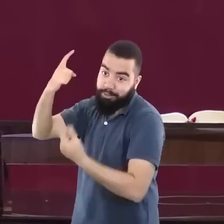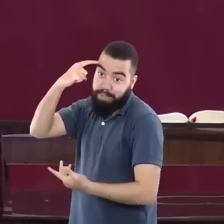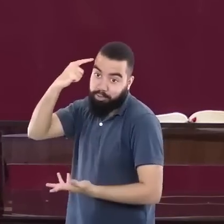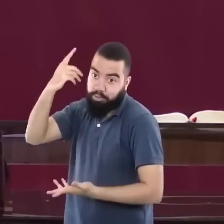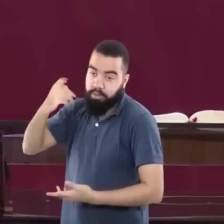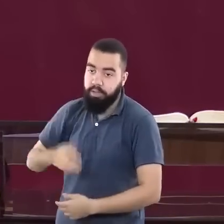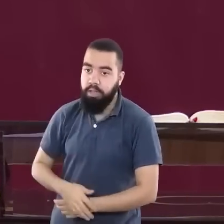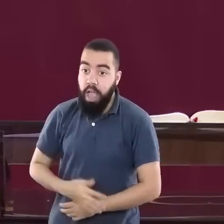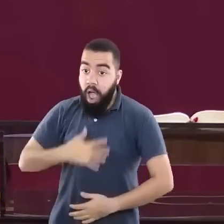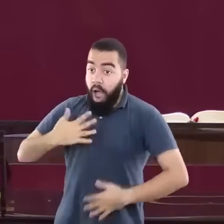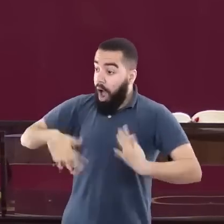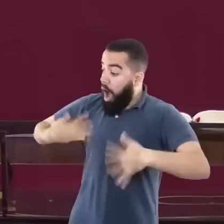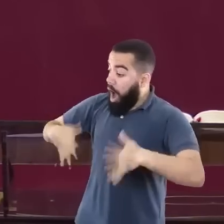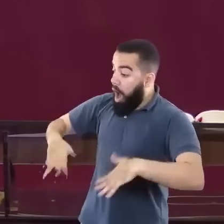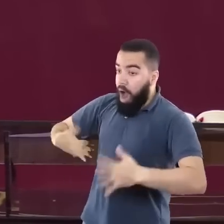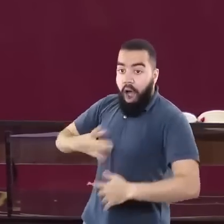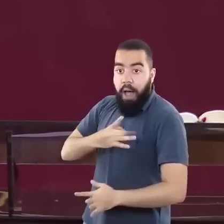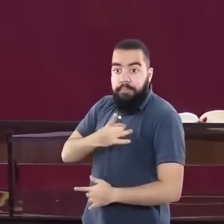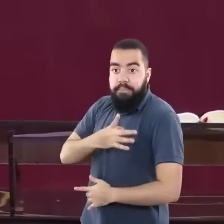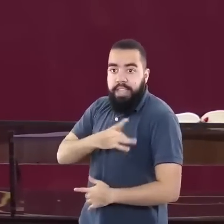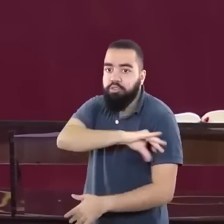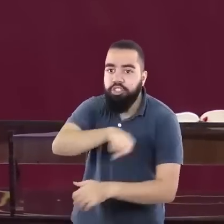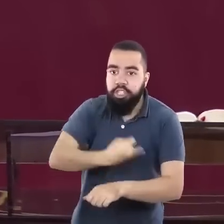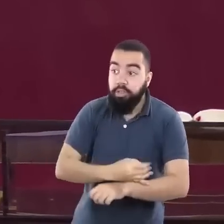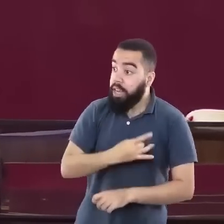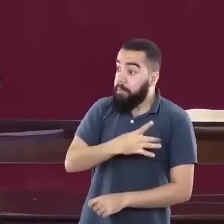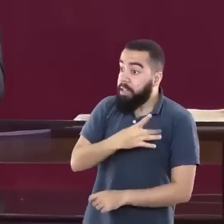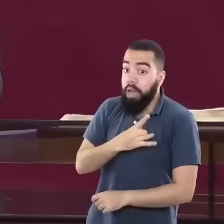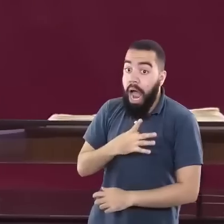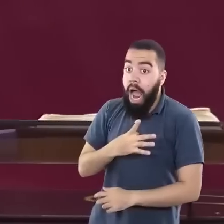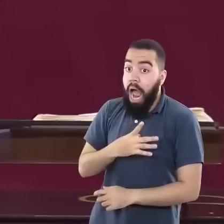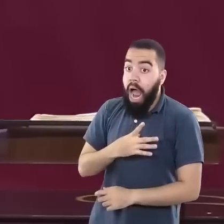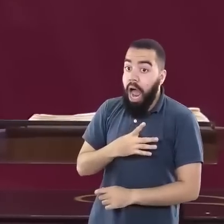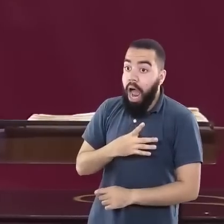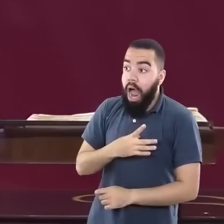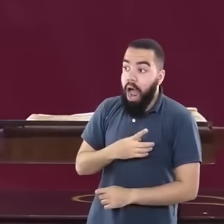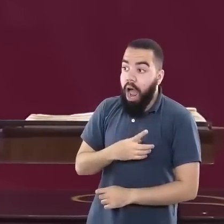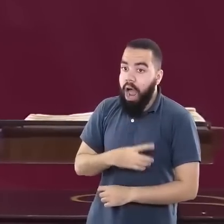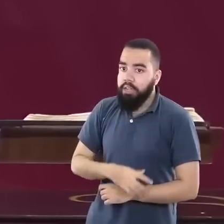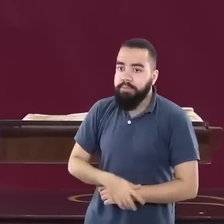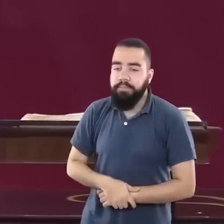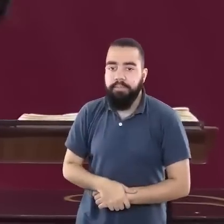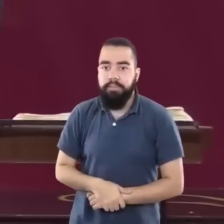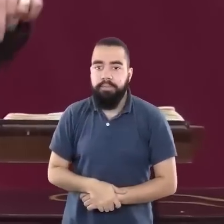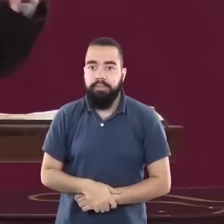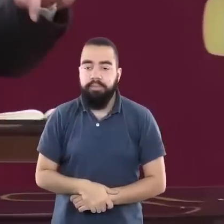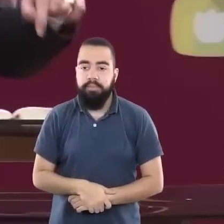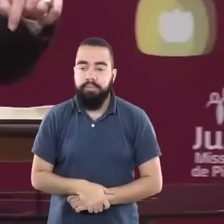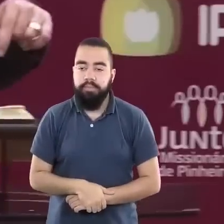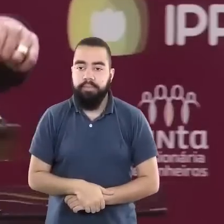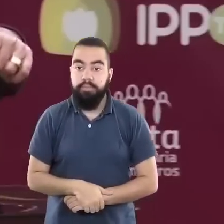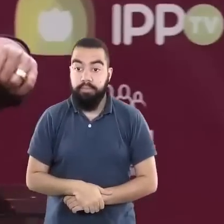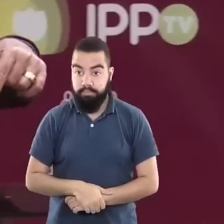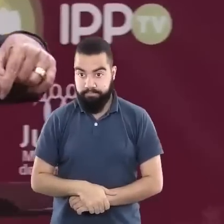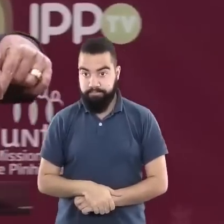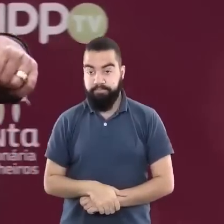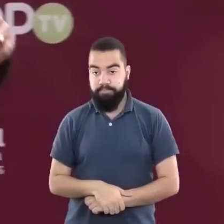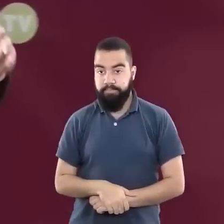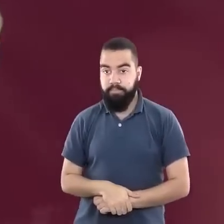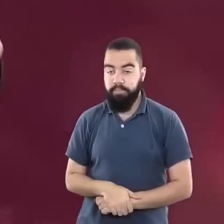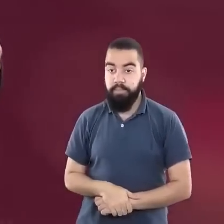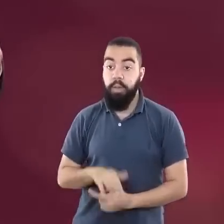ele fica armado Jerusalém fica armado porque sabia qual sanguinária retratando para nós